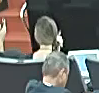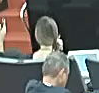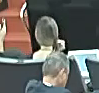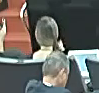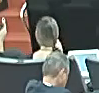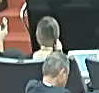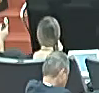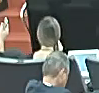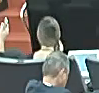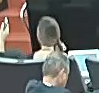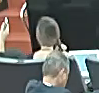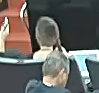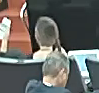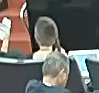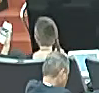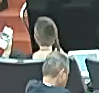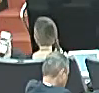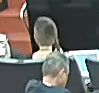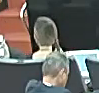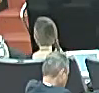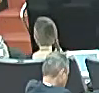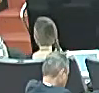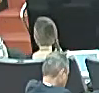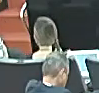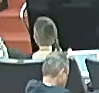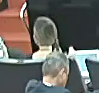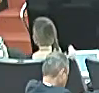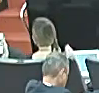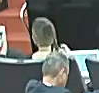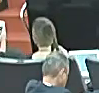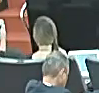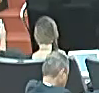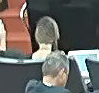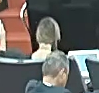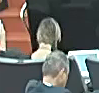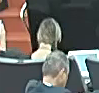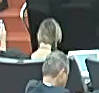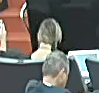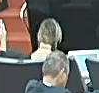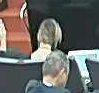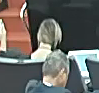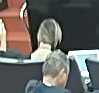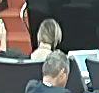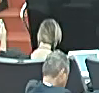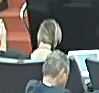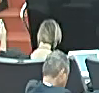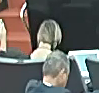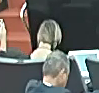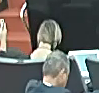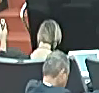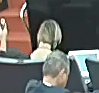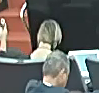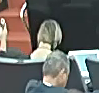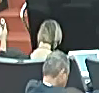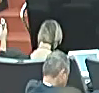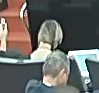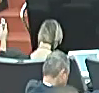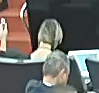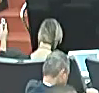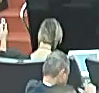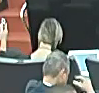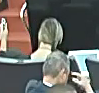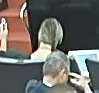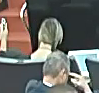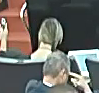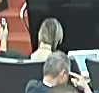emprestado de outro setor do outro local para colocar na unidade a diretora-geral pagando medicação com os acauteladas não tinha